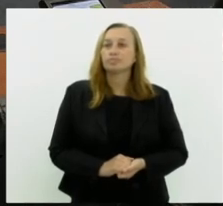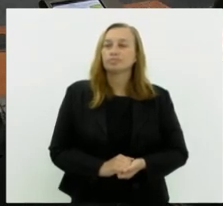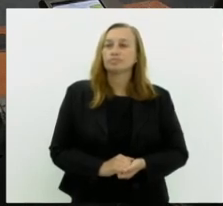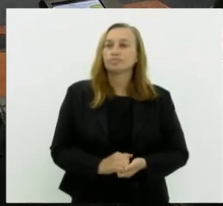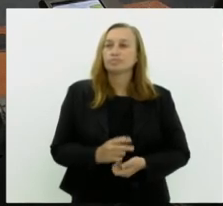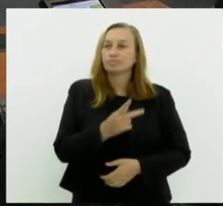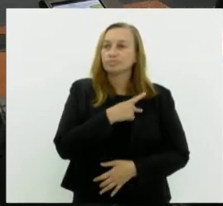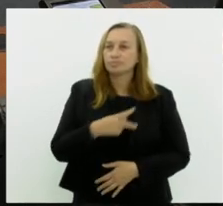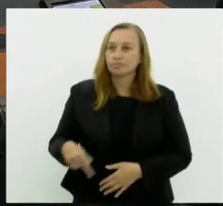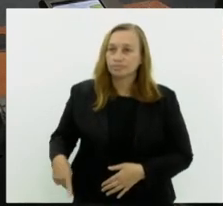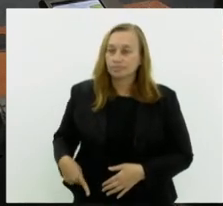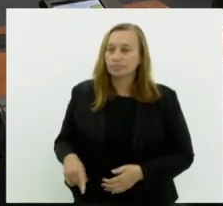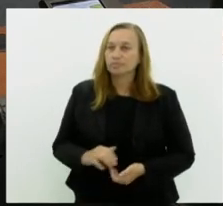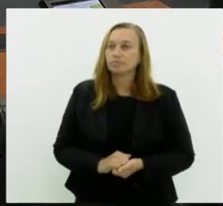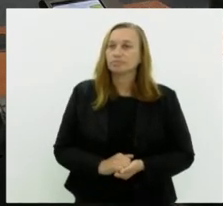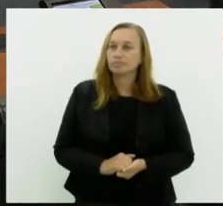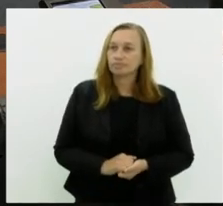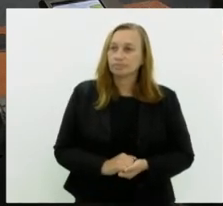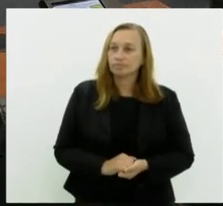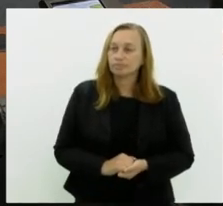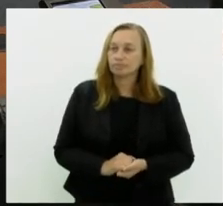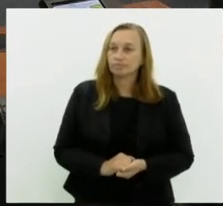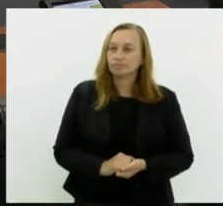Presidente. Aí segue.